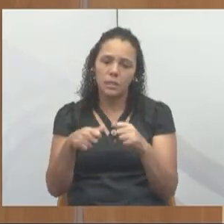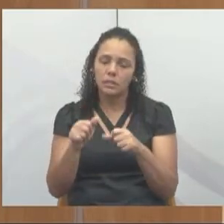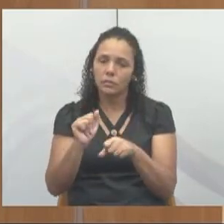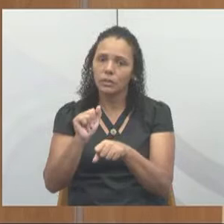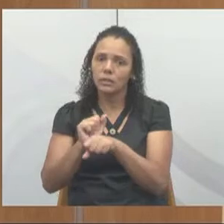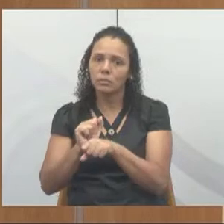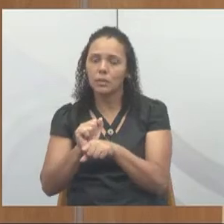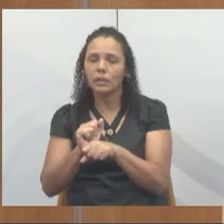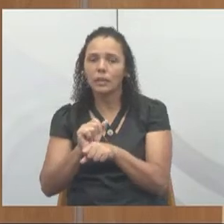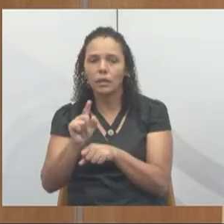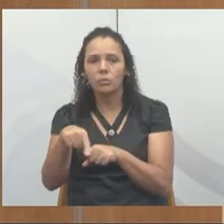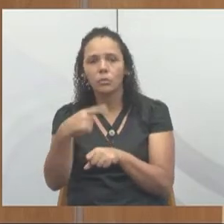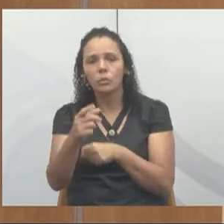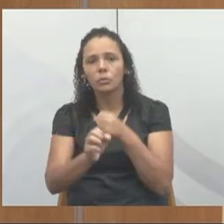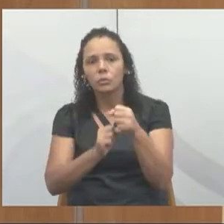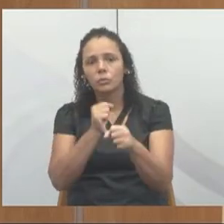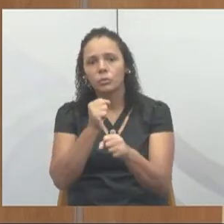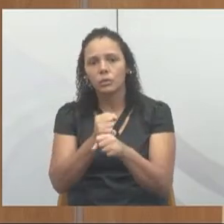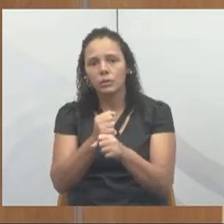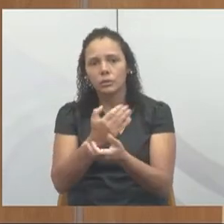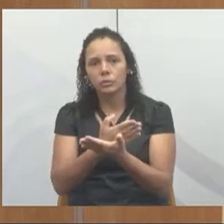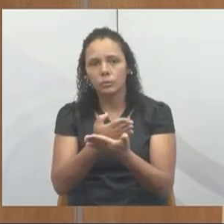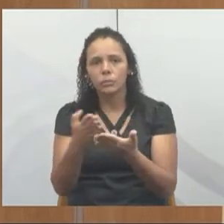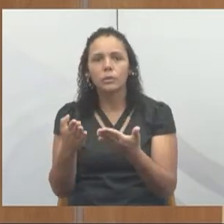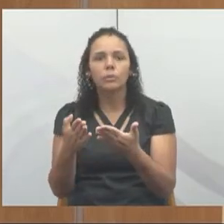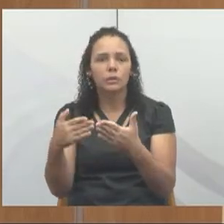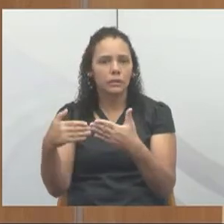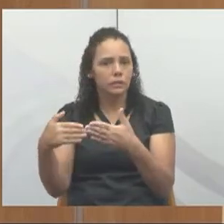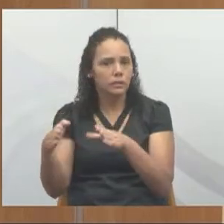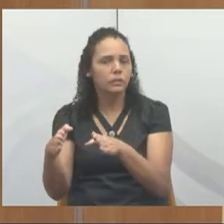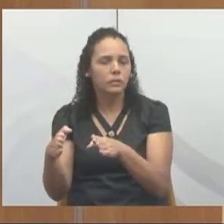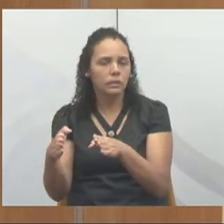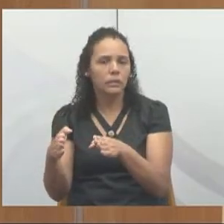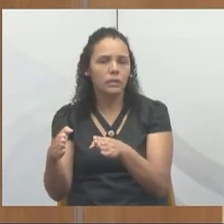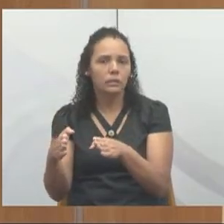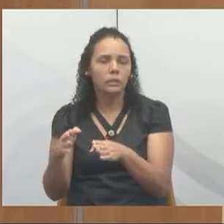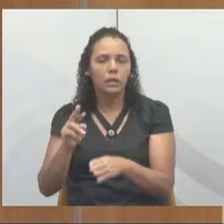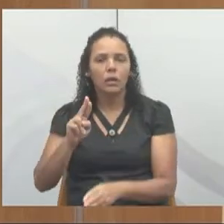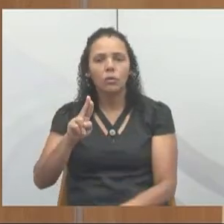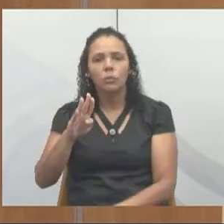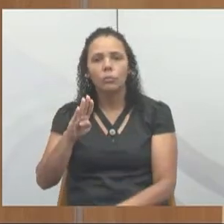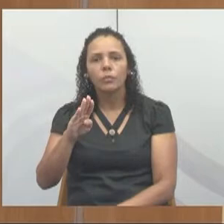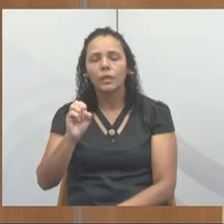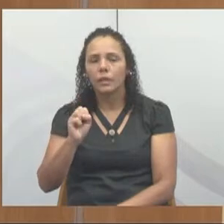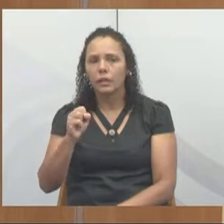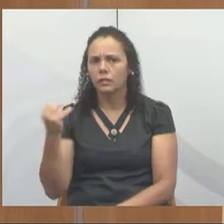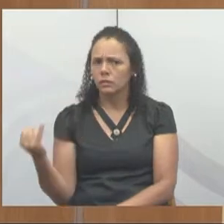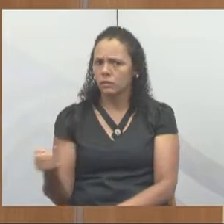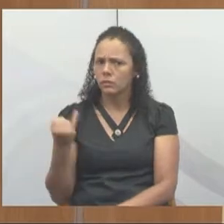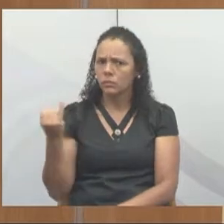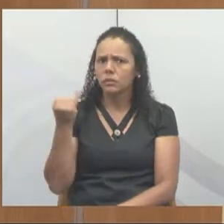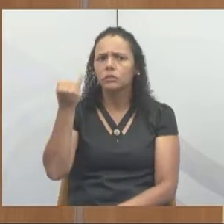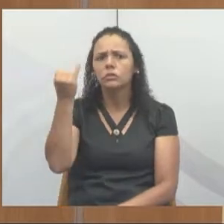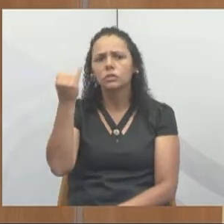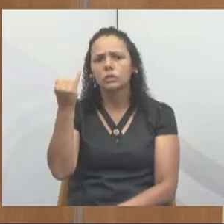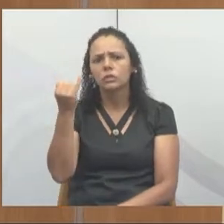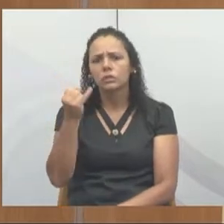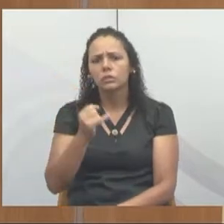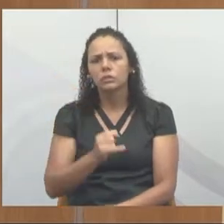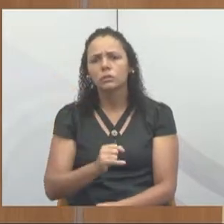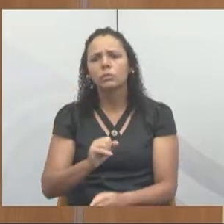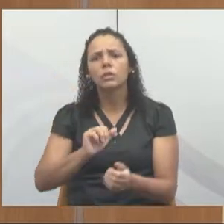semestre, para que a gente possa dar início às atividades da UBS Central. A UBS Central é extremamente importante, o prédio já passou